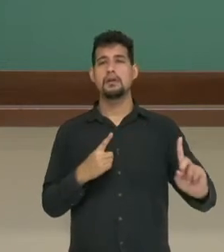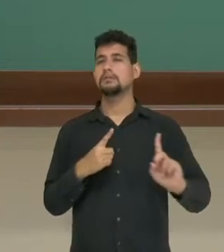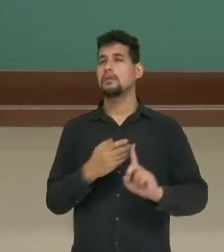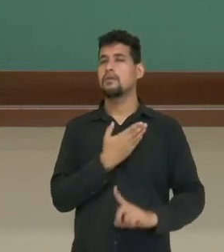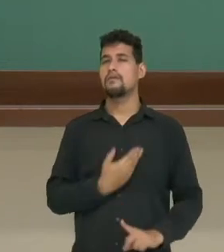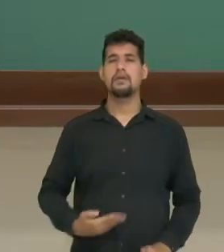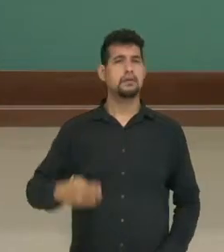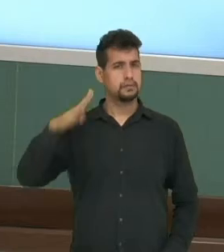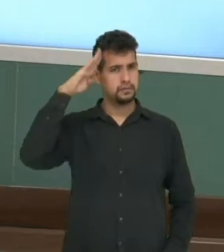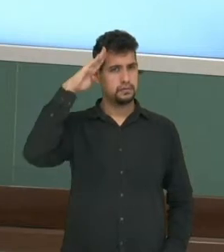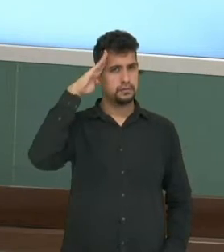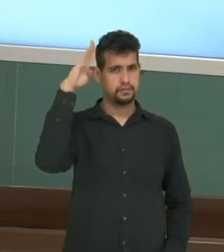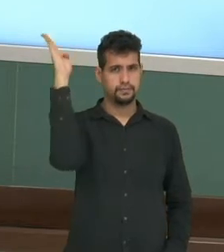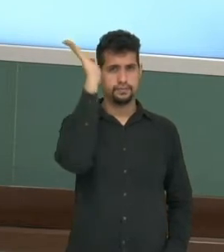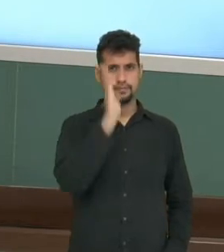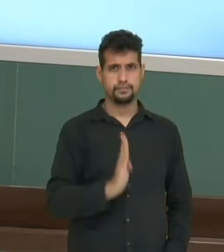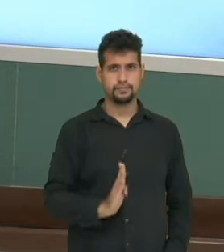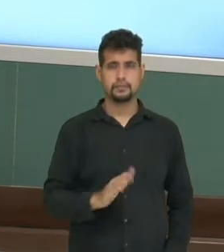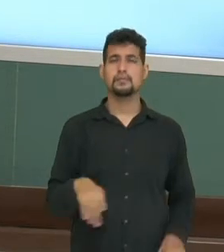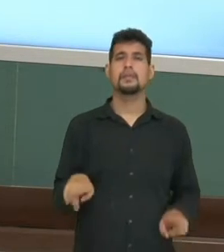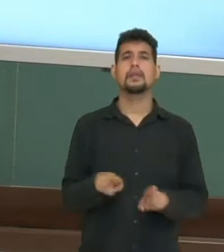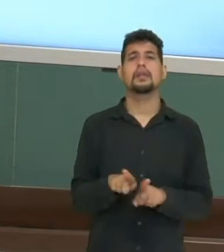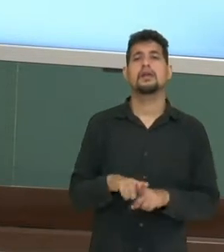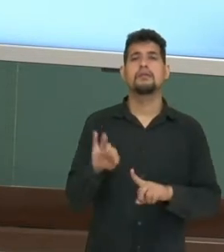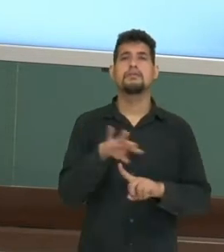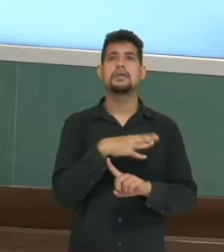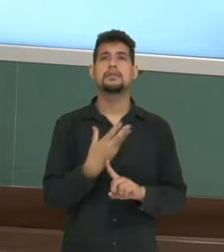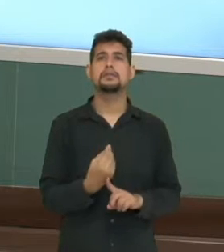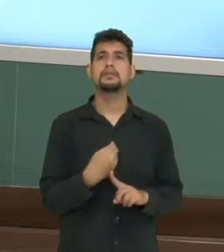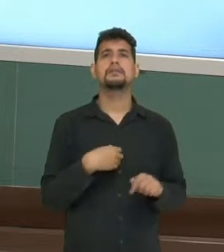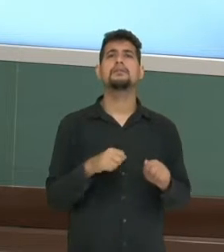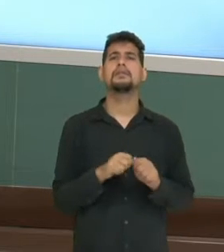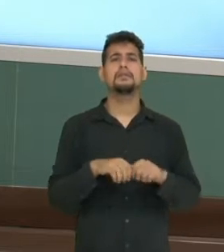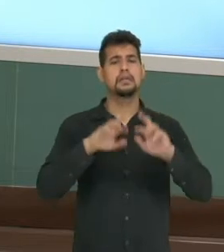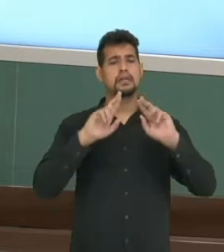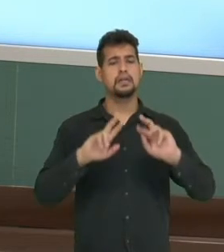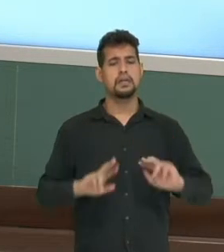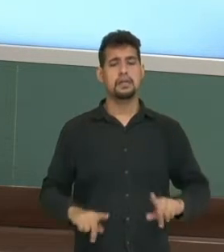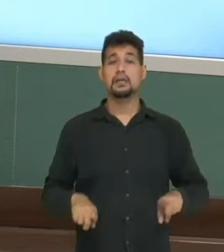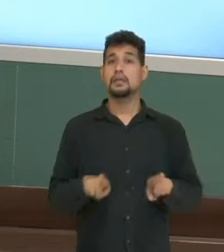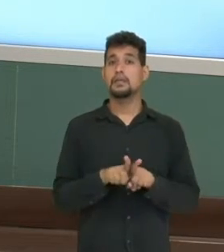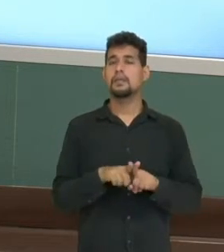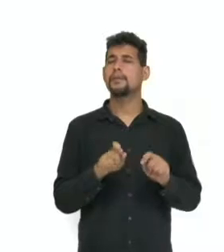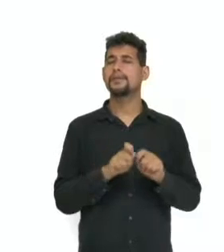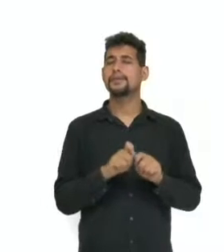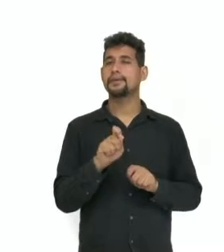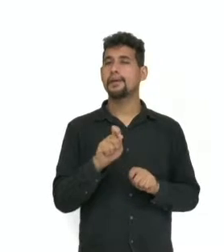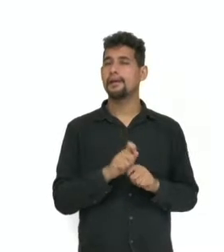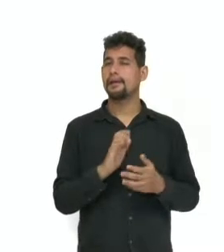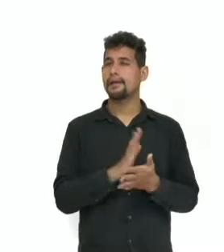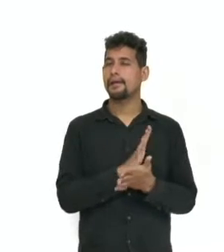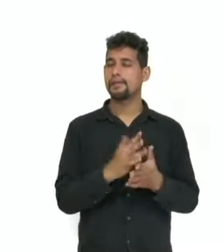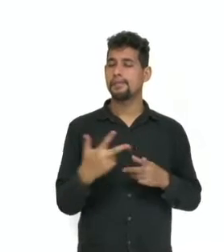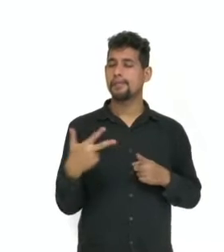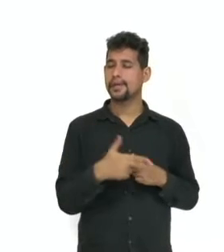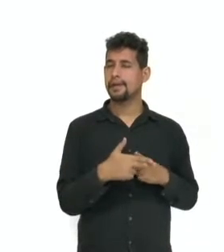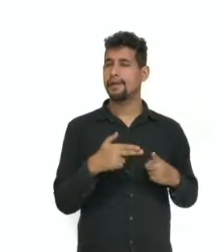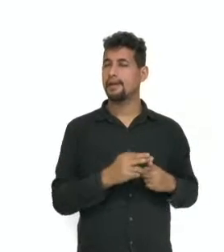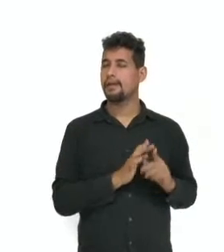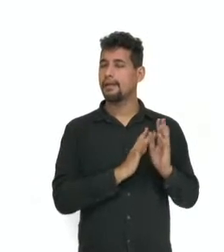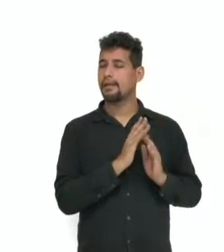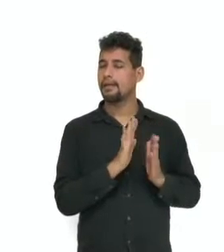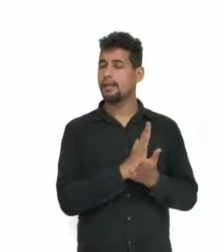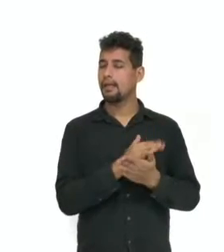militar no Brasil. Os artistas, eles procuravam muitos mecanismos para driblar a censura, enganar